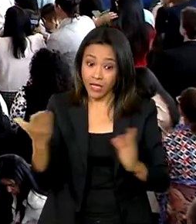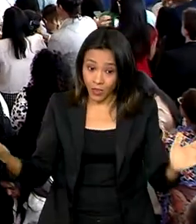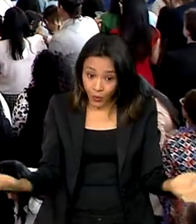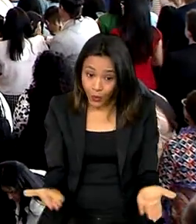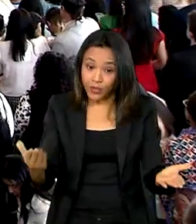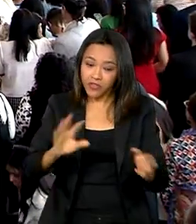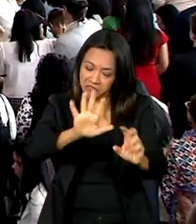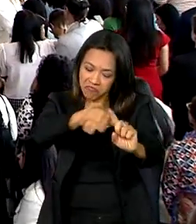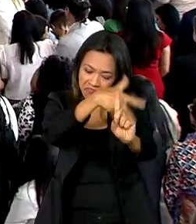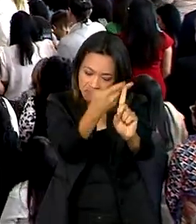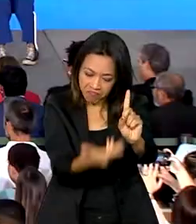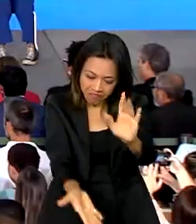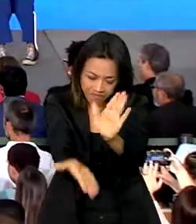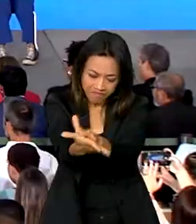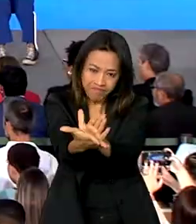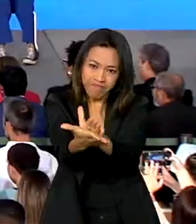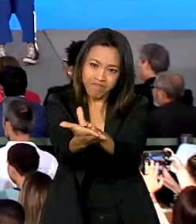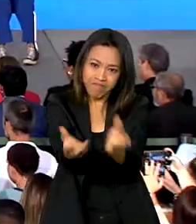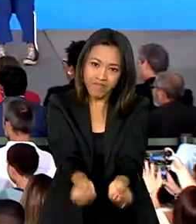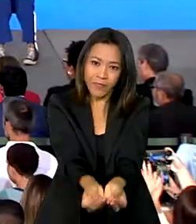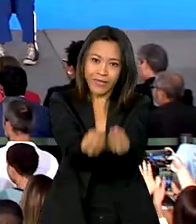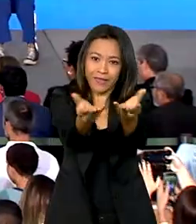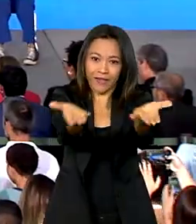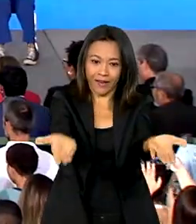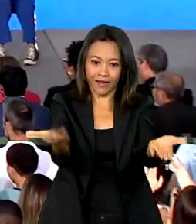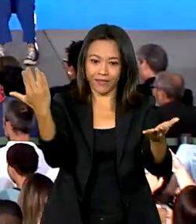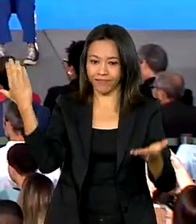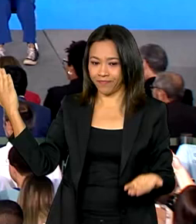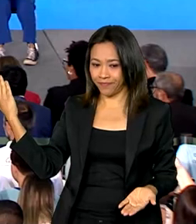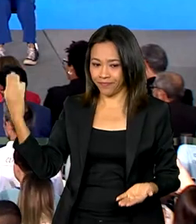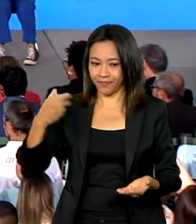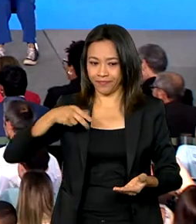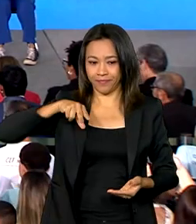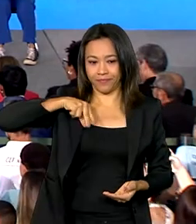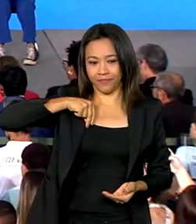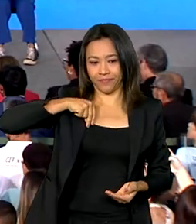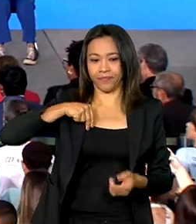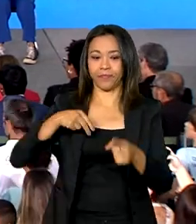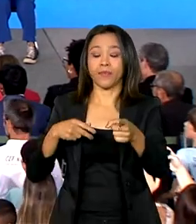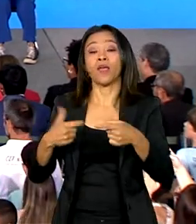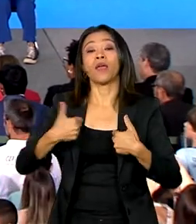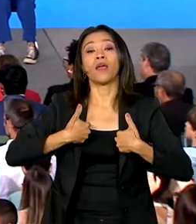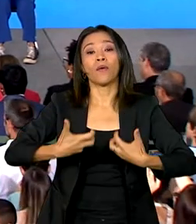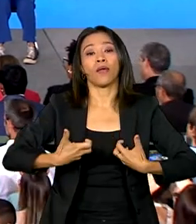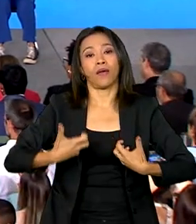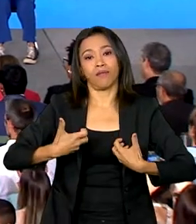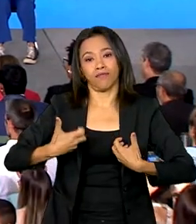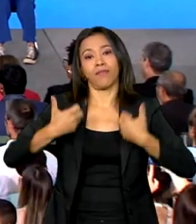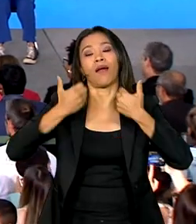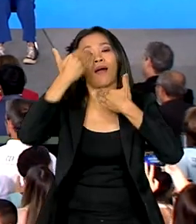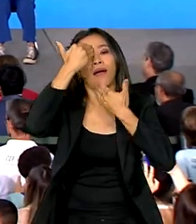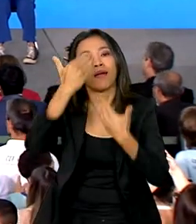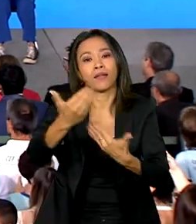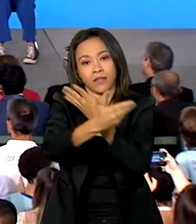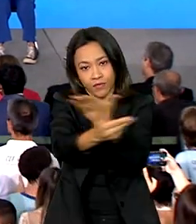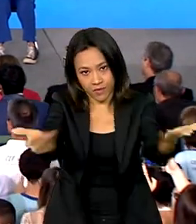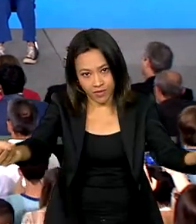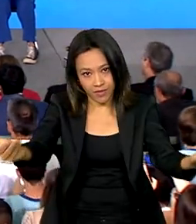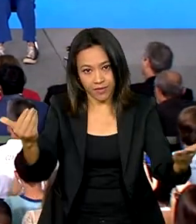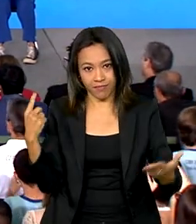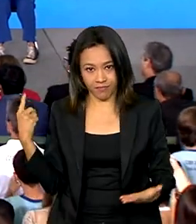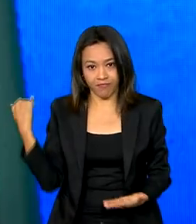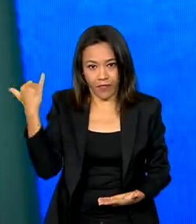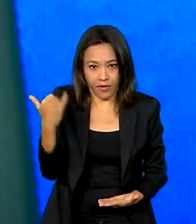mérito Oswaldo Cruz. Só queria agradecer a todos vocês por